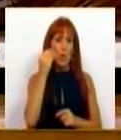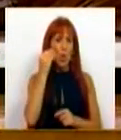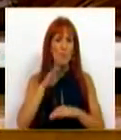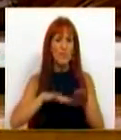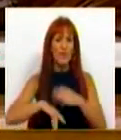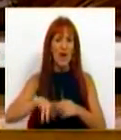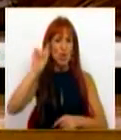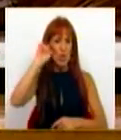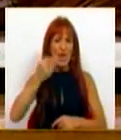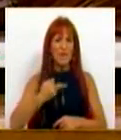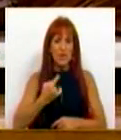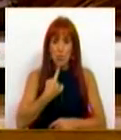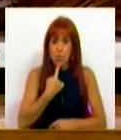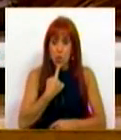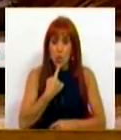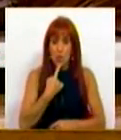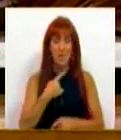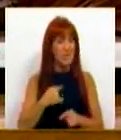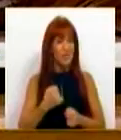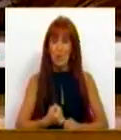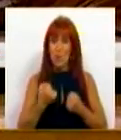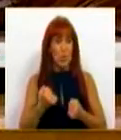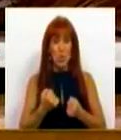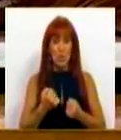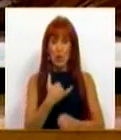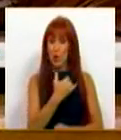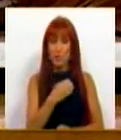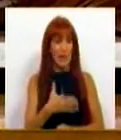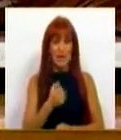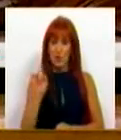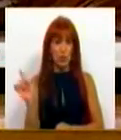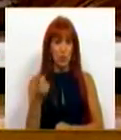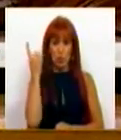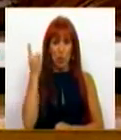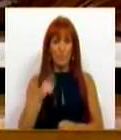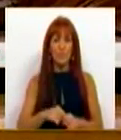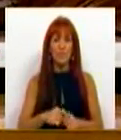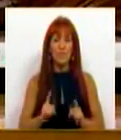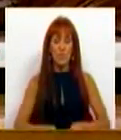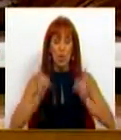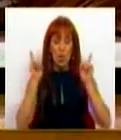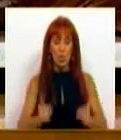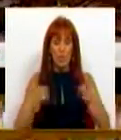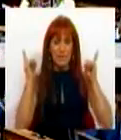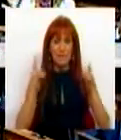procedimento de déficits excessivos, que não foi conseguida em 2015.